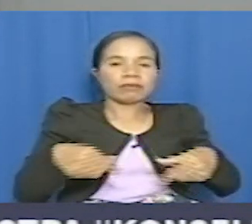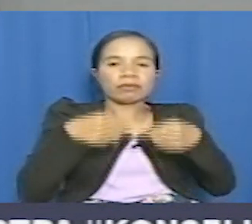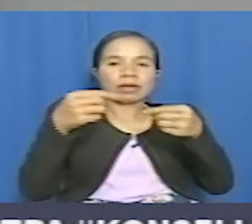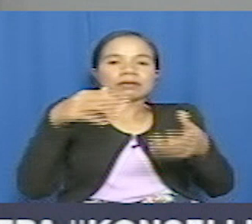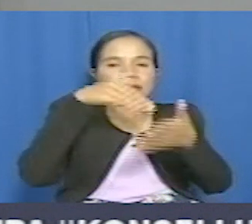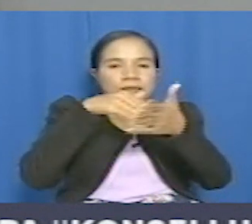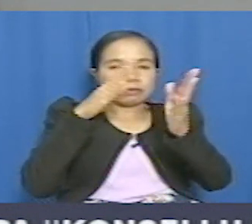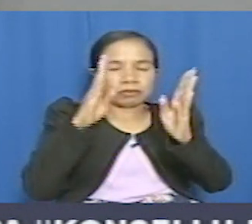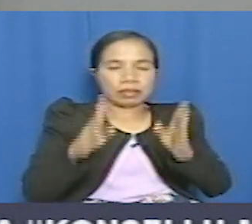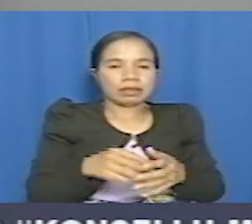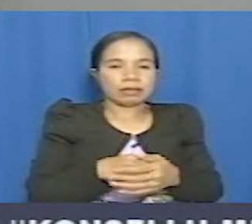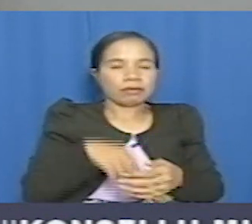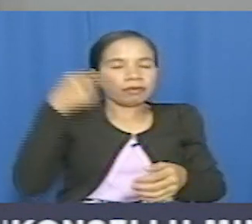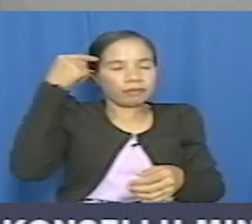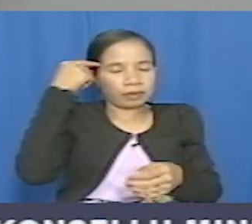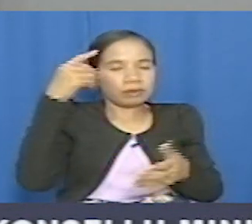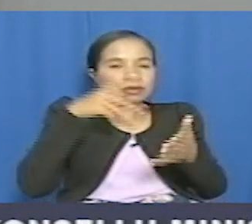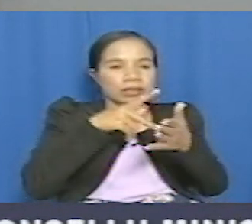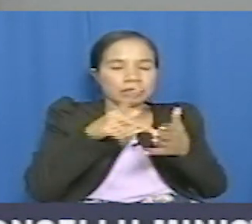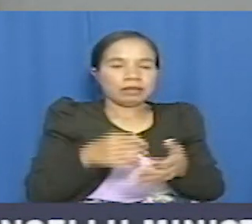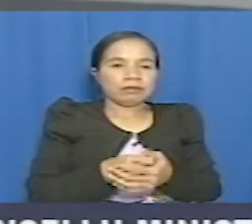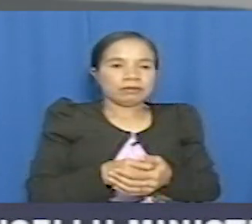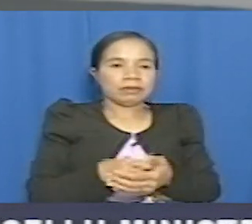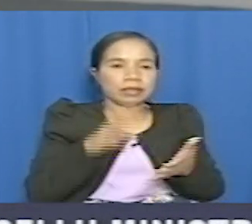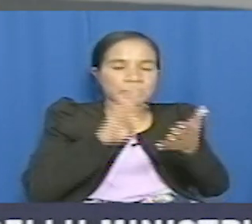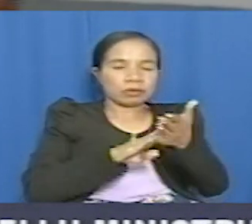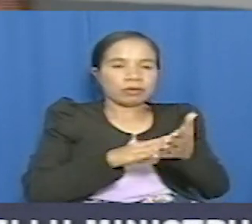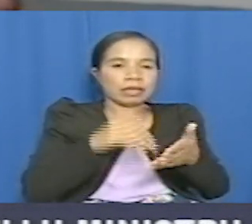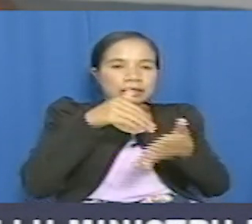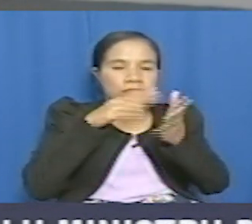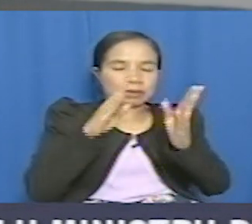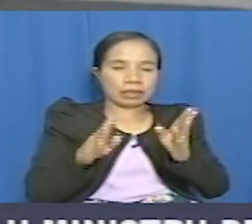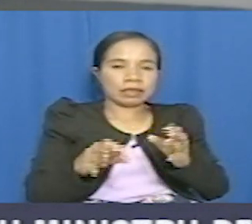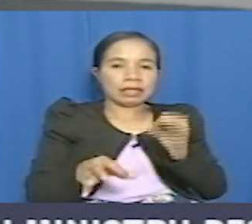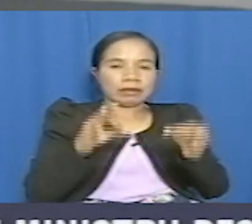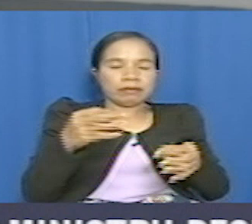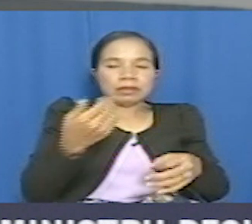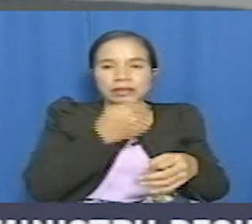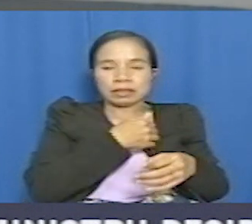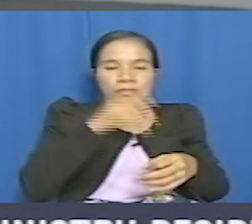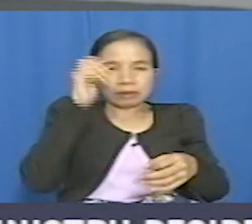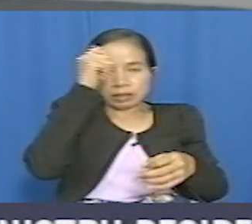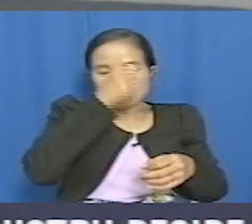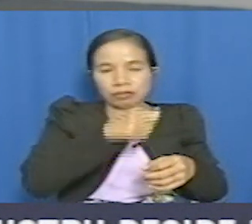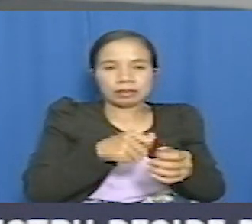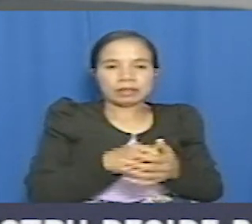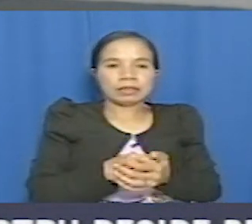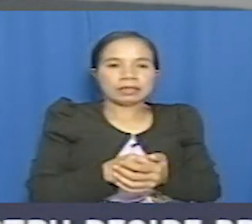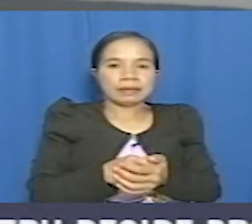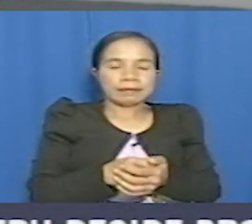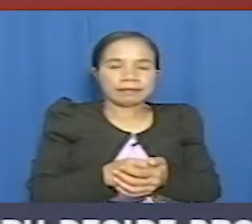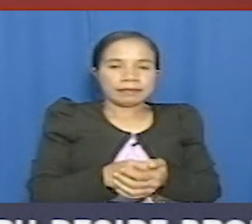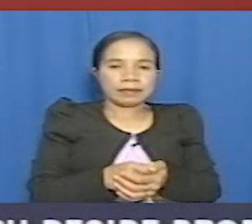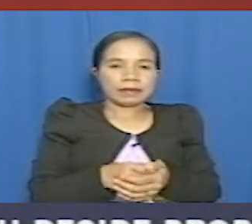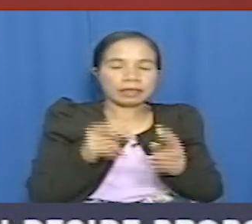estudante. Governo, selo, propinhas estudante nia. Se ele não se dá gradua, se ele reta direito para 55 ou